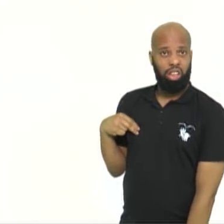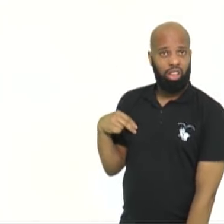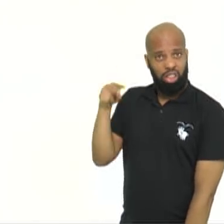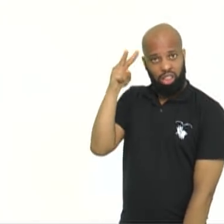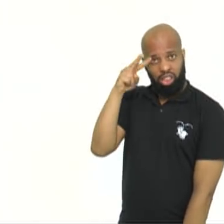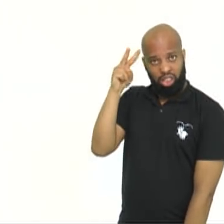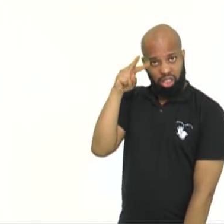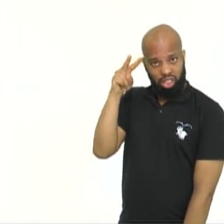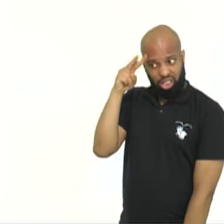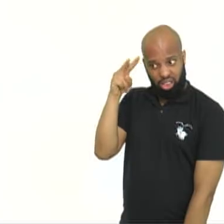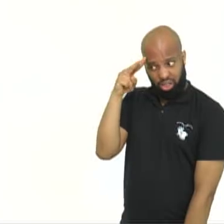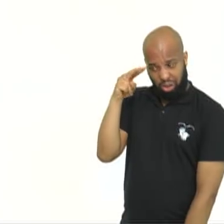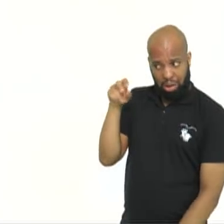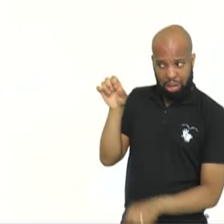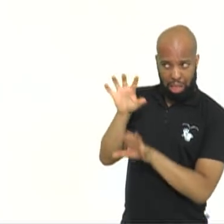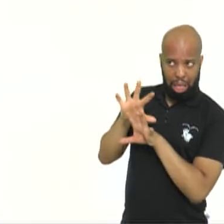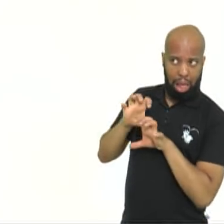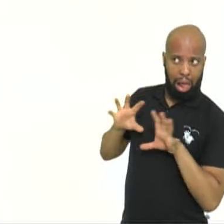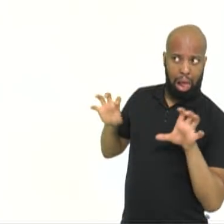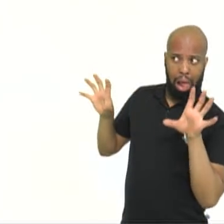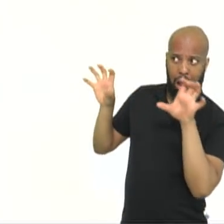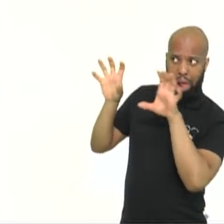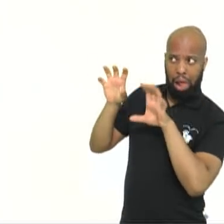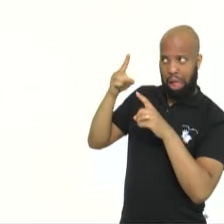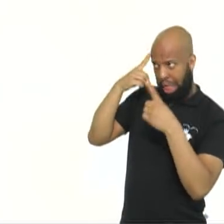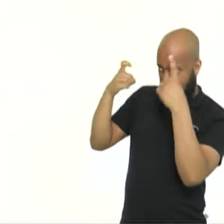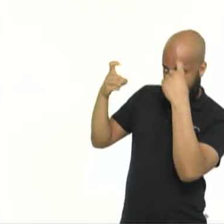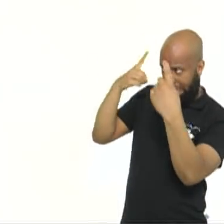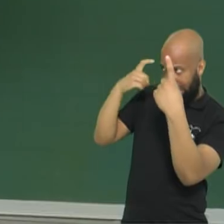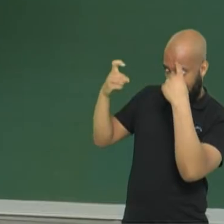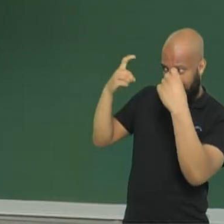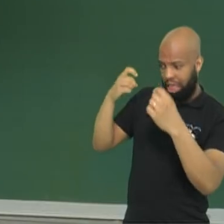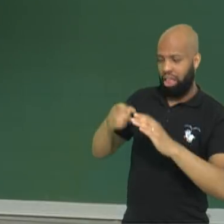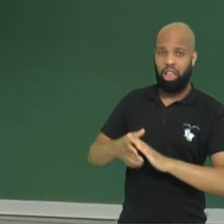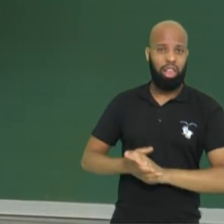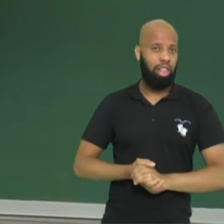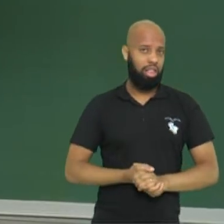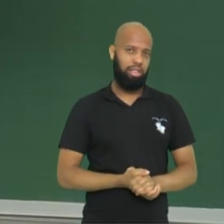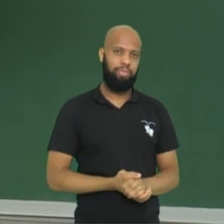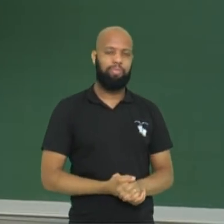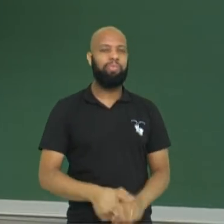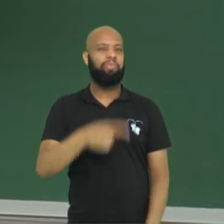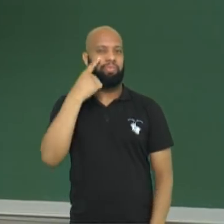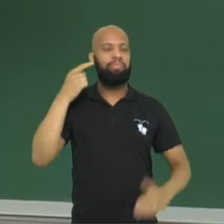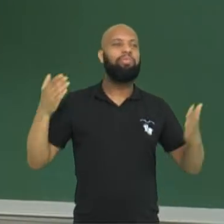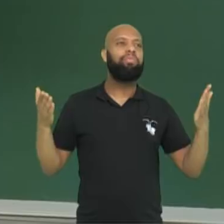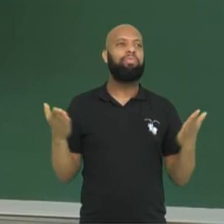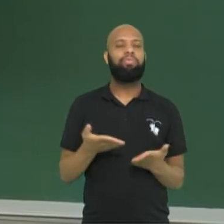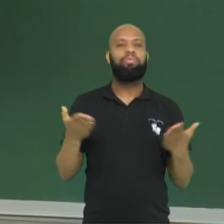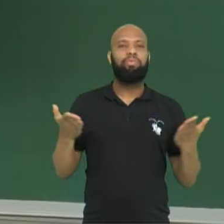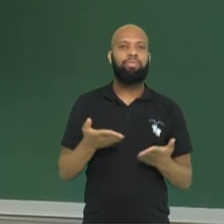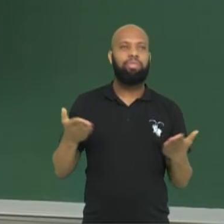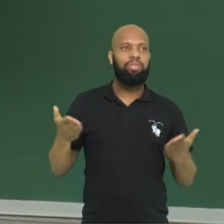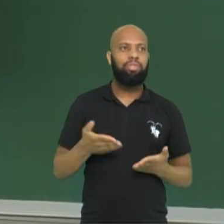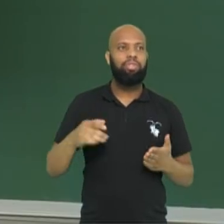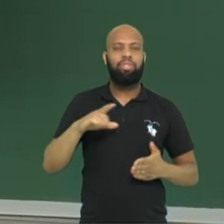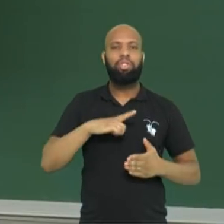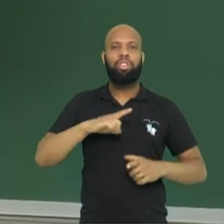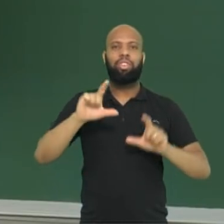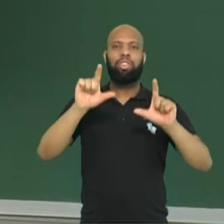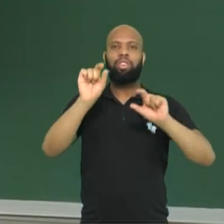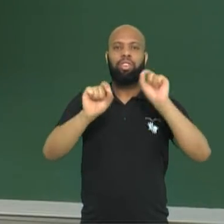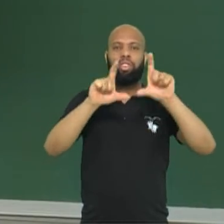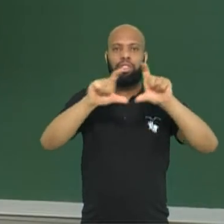cabeluda. Ó! Então, observe então aqui um pouquinho essa tirinha. Observe ali o conteúdo